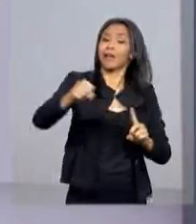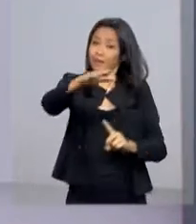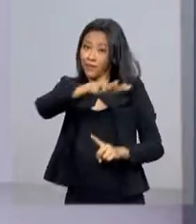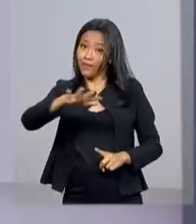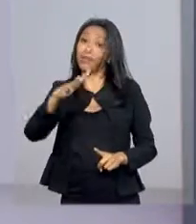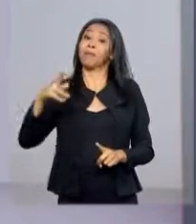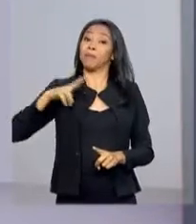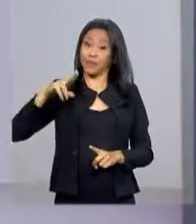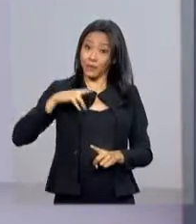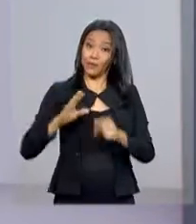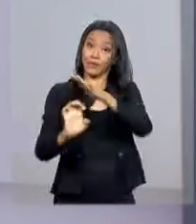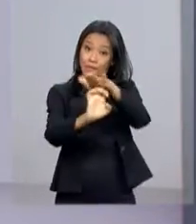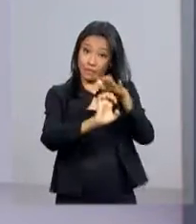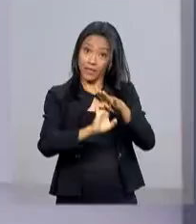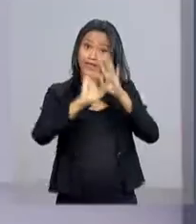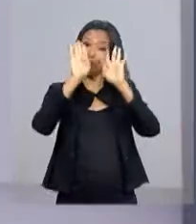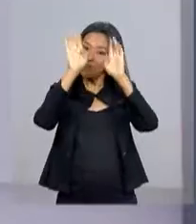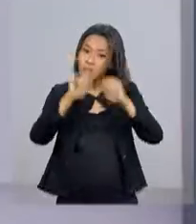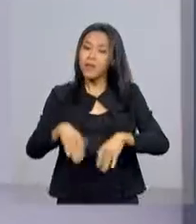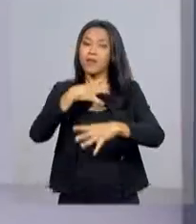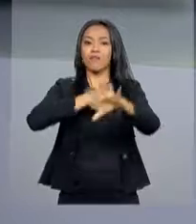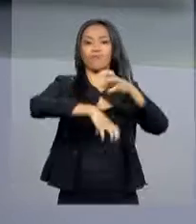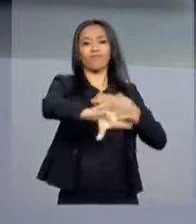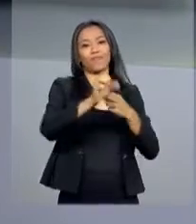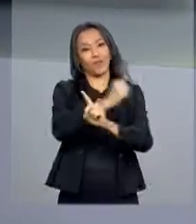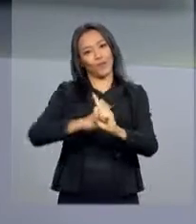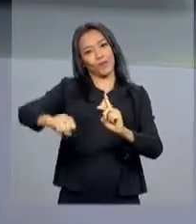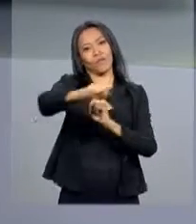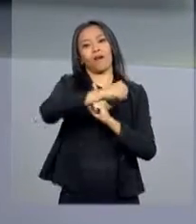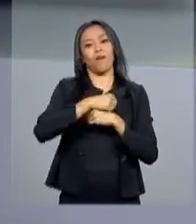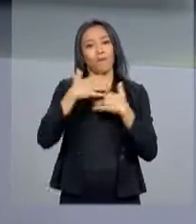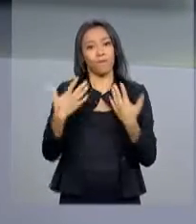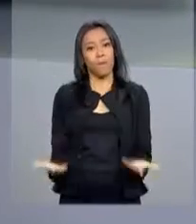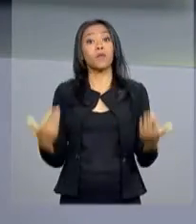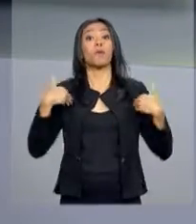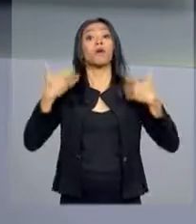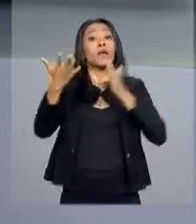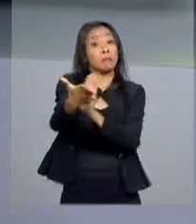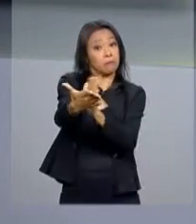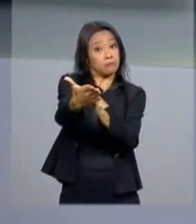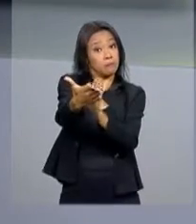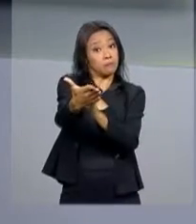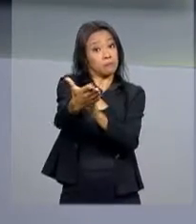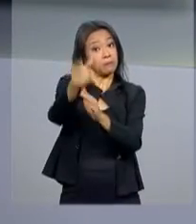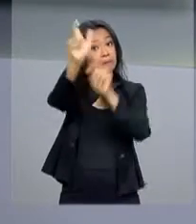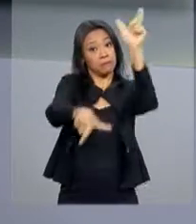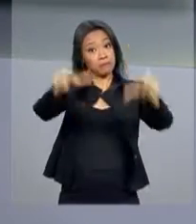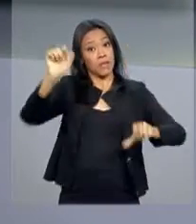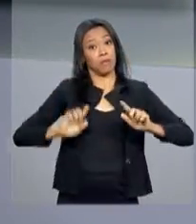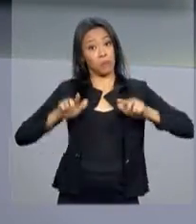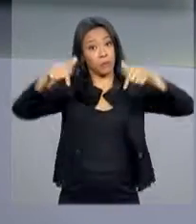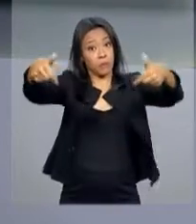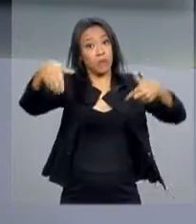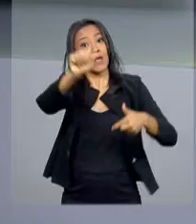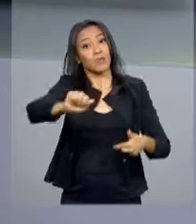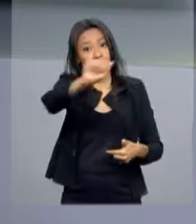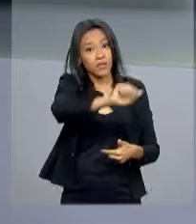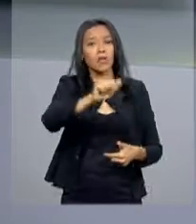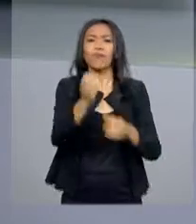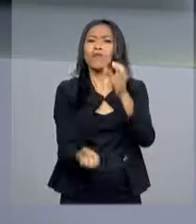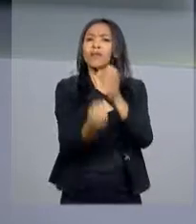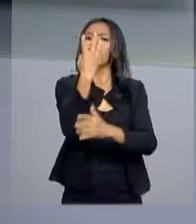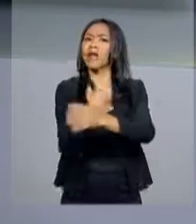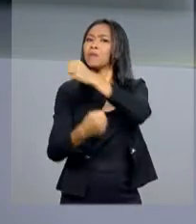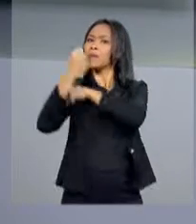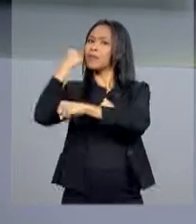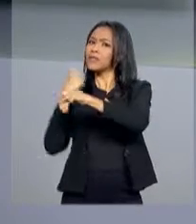iniciativa privada na promoção do bem-estar social. Como reconhecimento da atuação de cidadãos e entidades, foi criado no ano passado